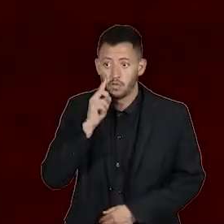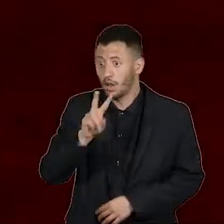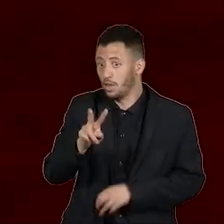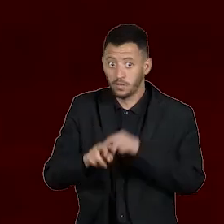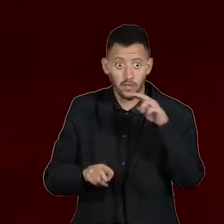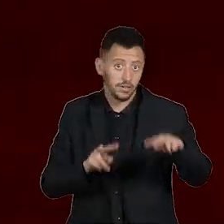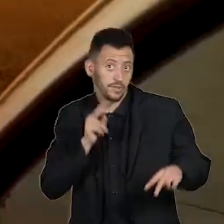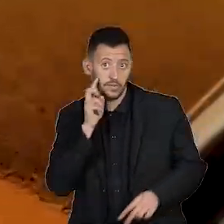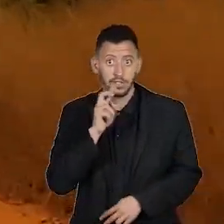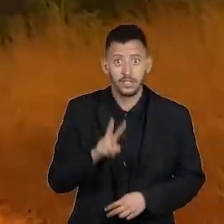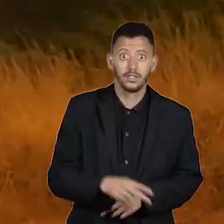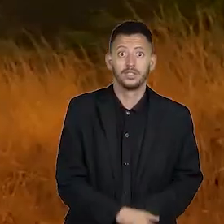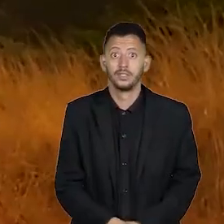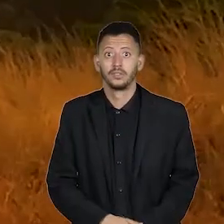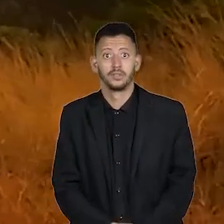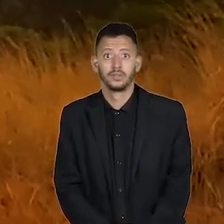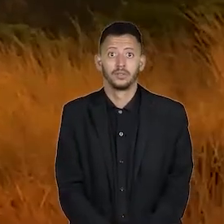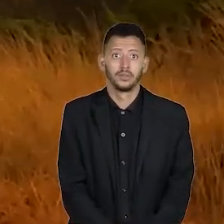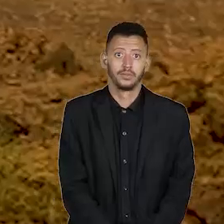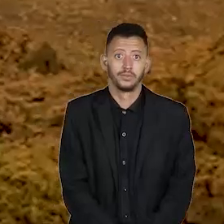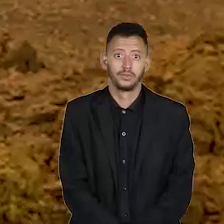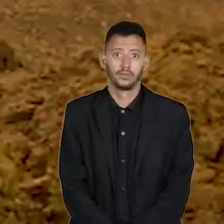Fecha! Fecha!